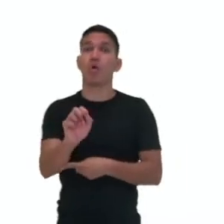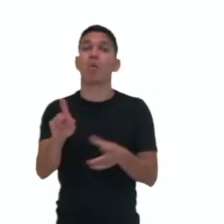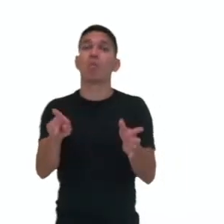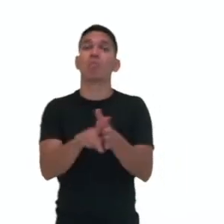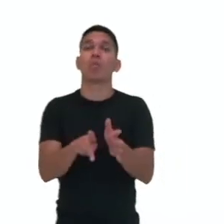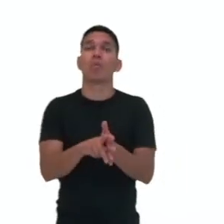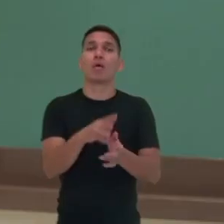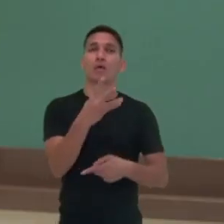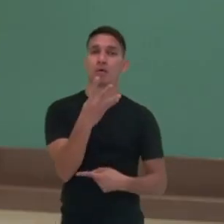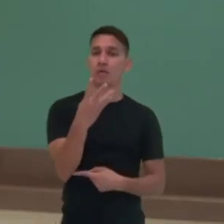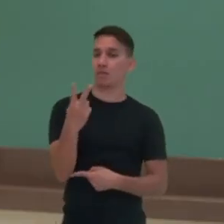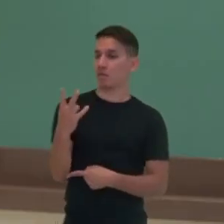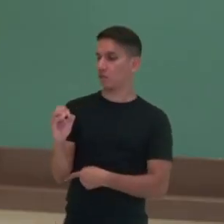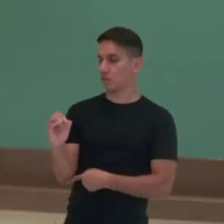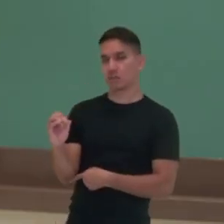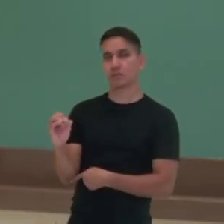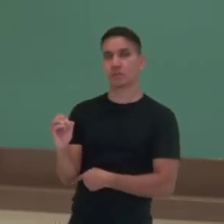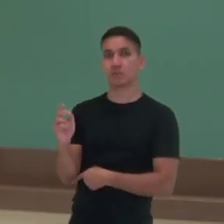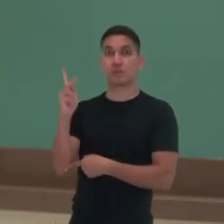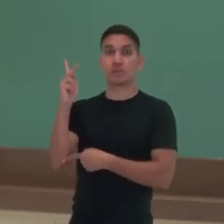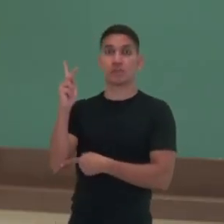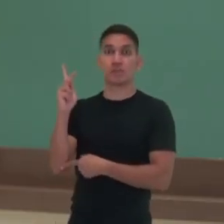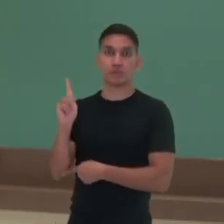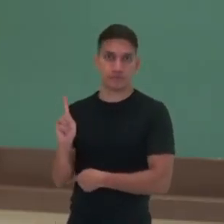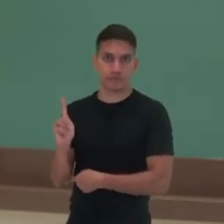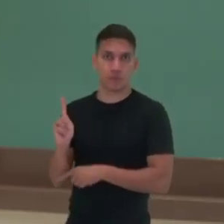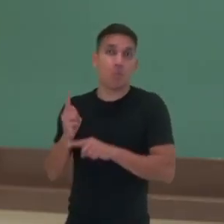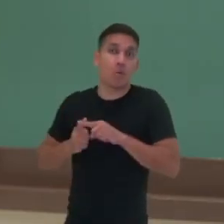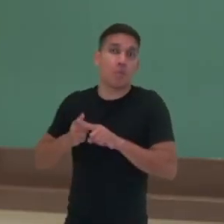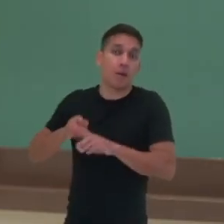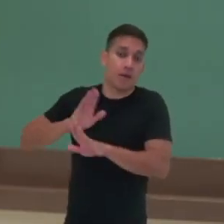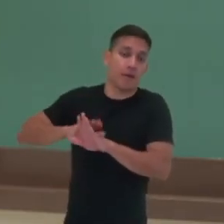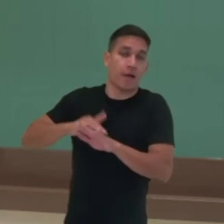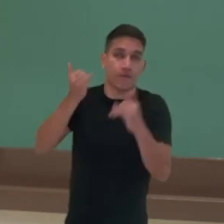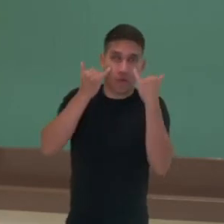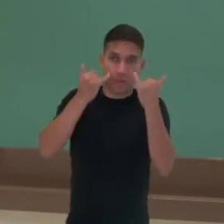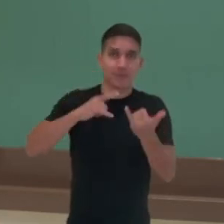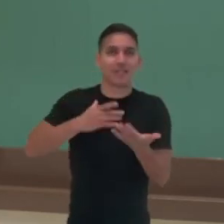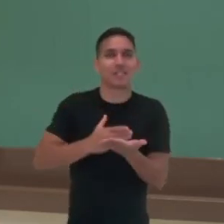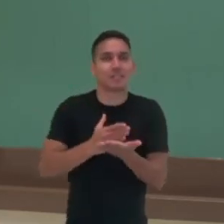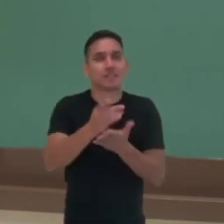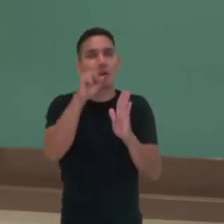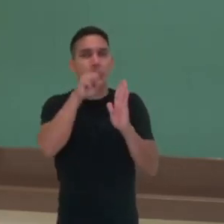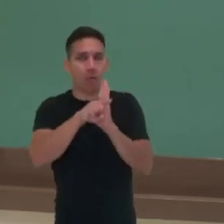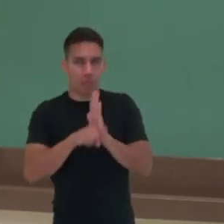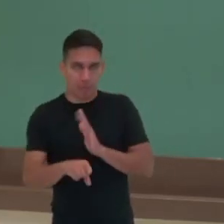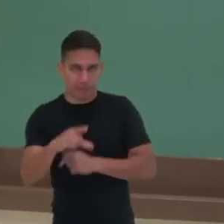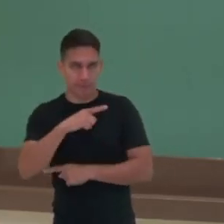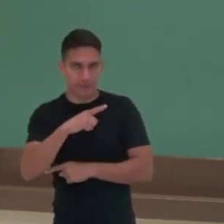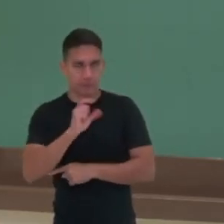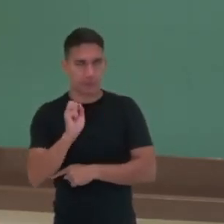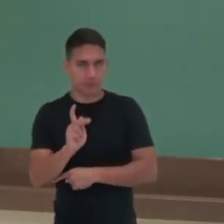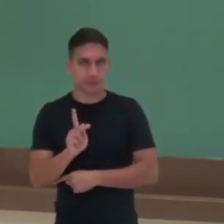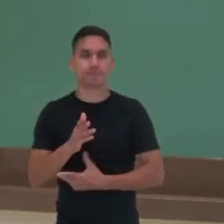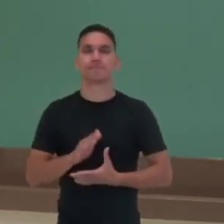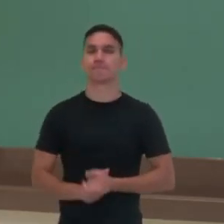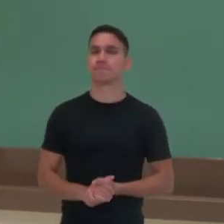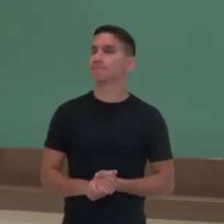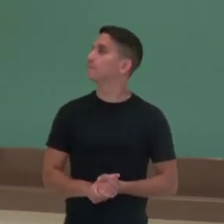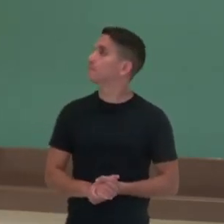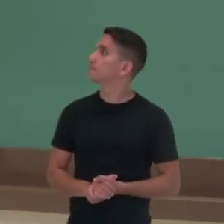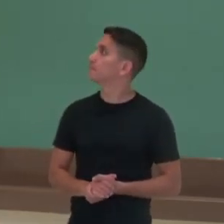a 420 quilos, que é o que foi dito lá no comecinho do enunciado do exercício,